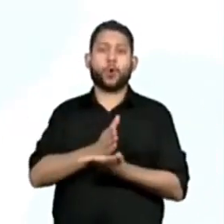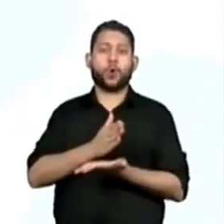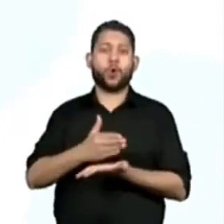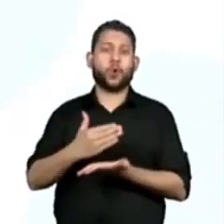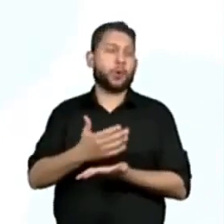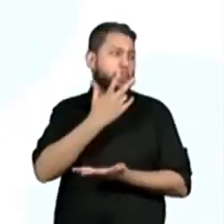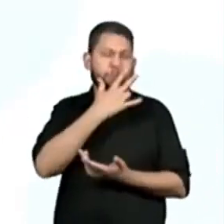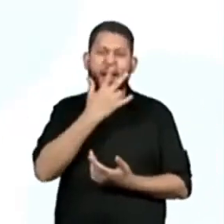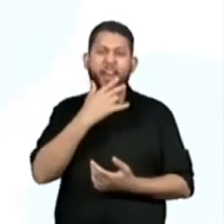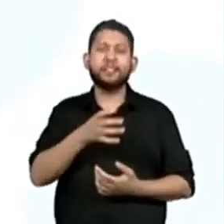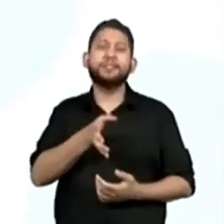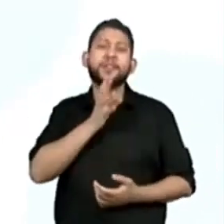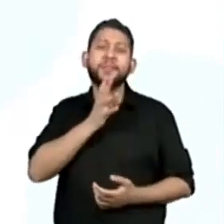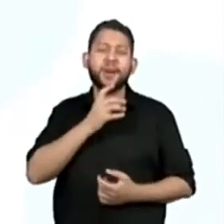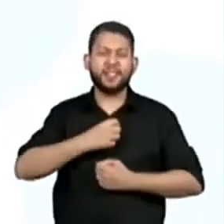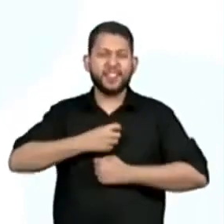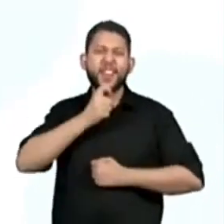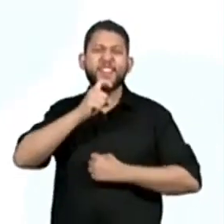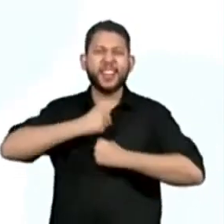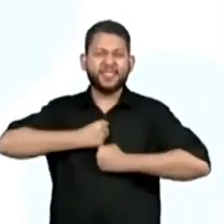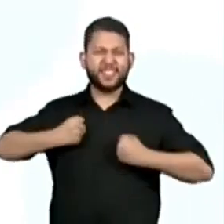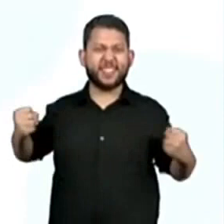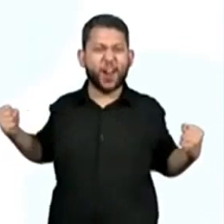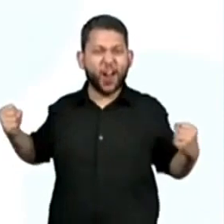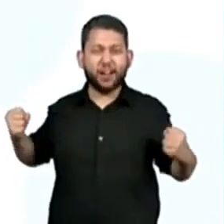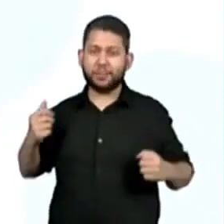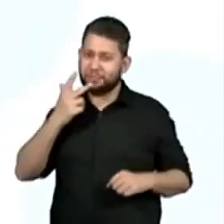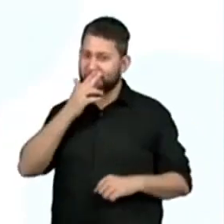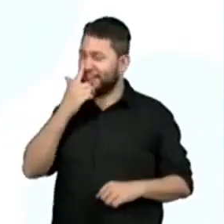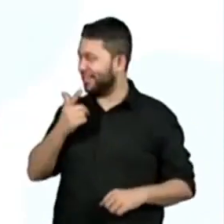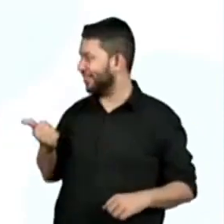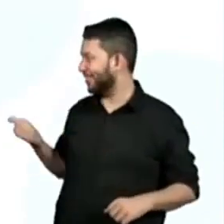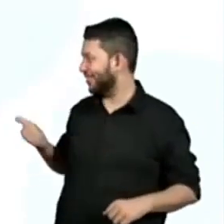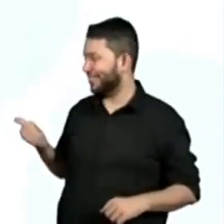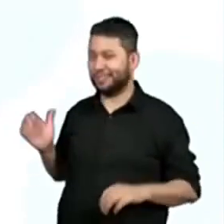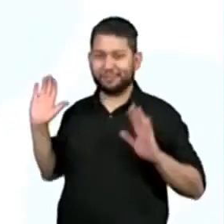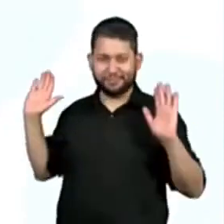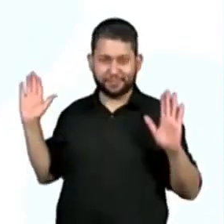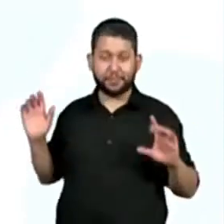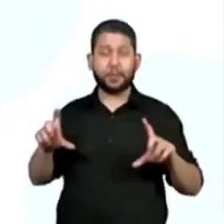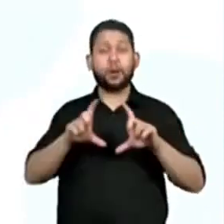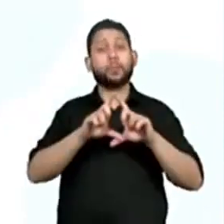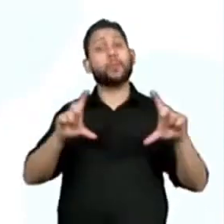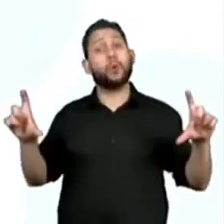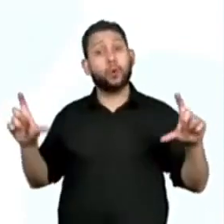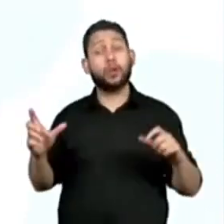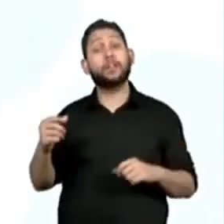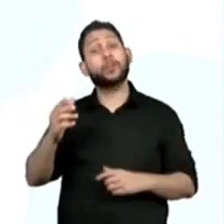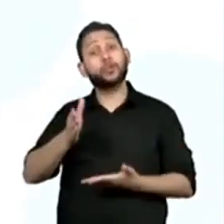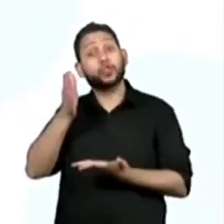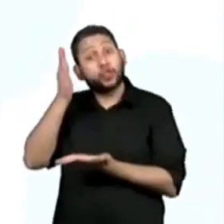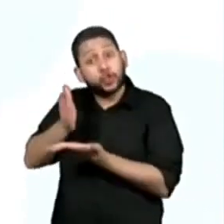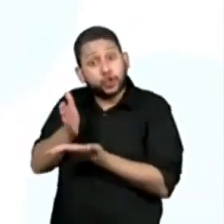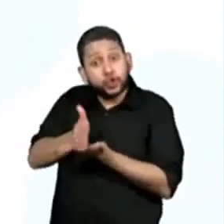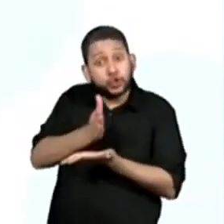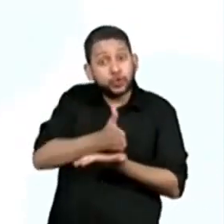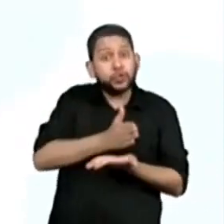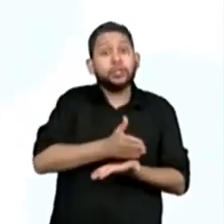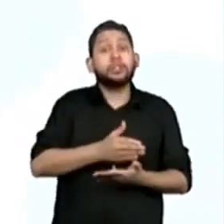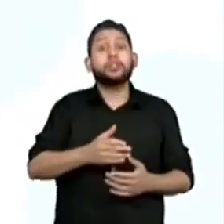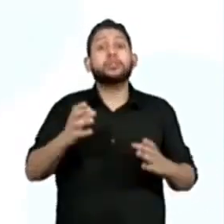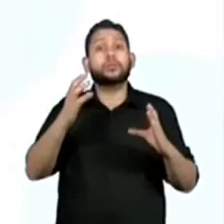né verde né mas tudo bem é um bolo o que nós vamos dividido em 33 pedaço